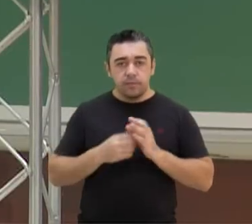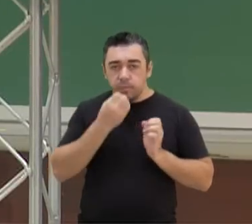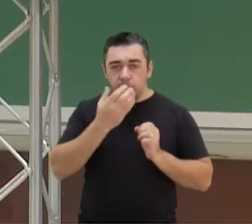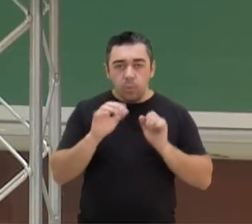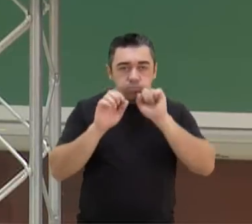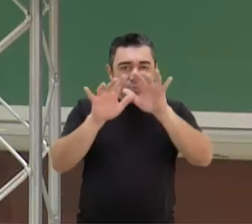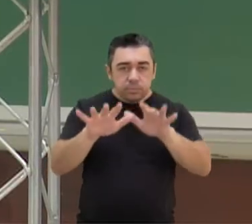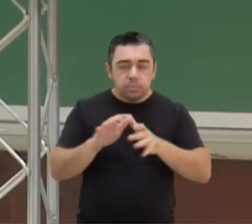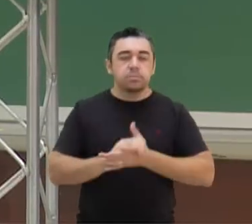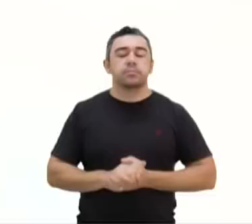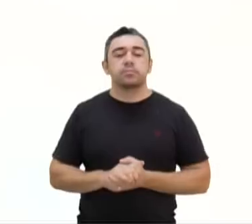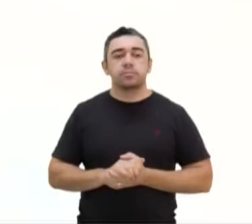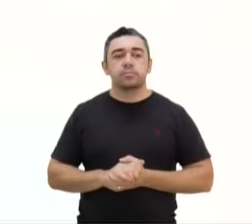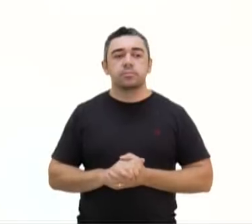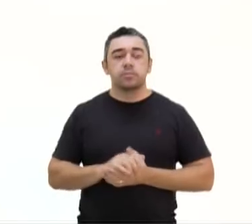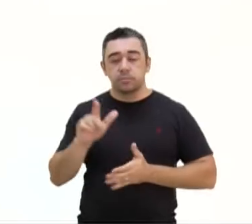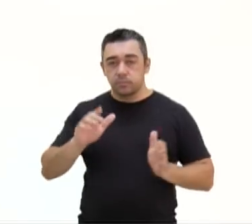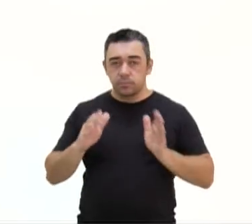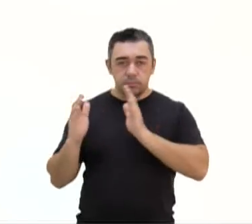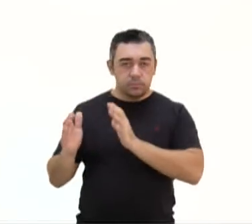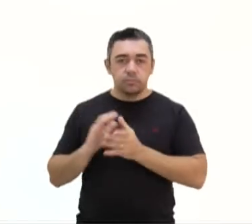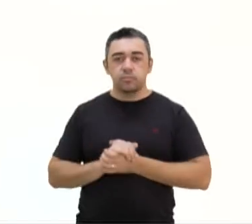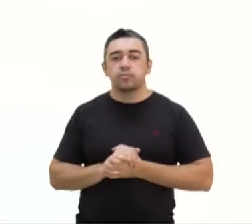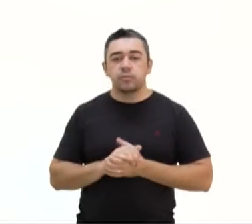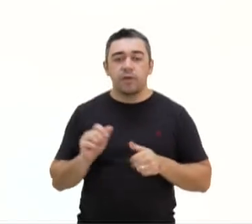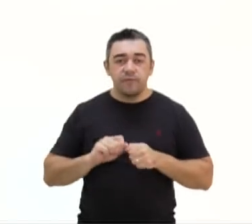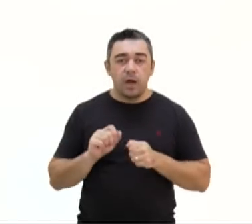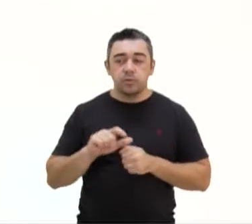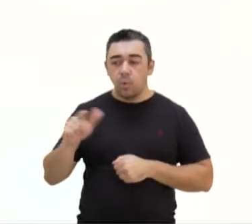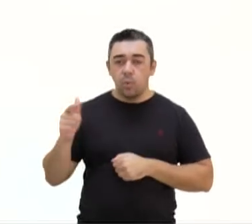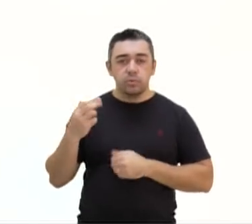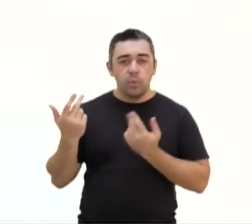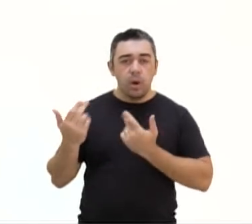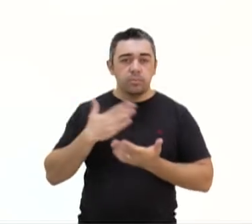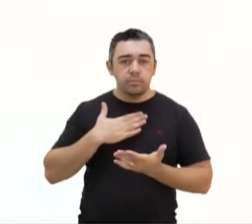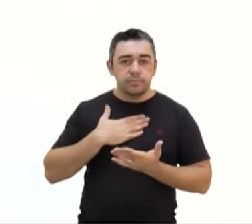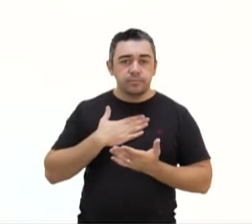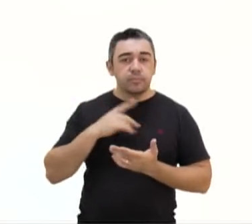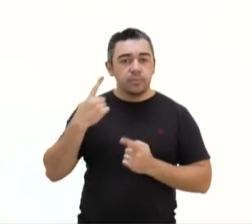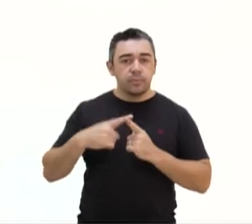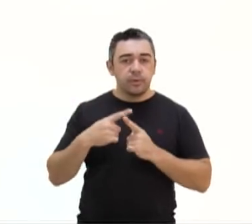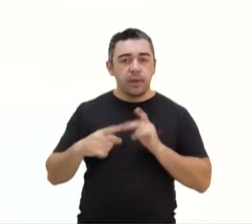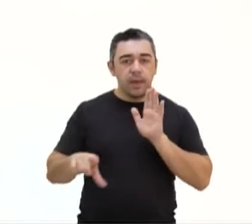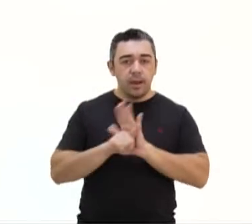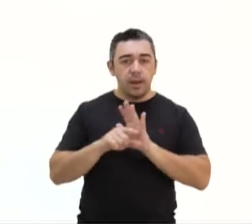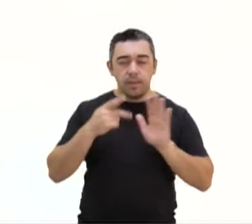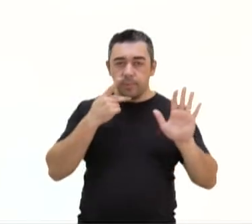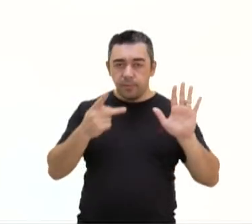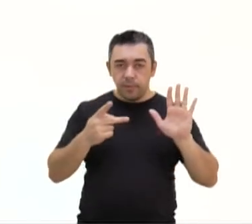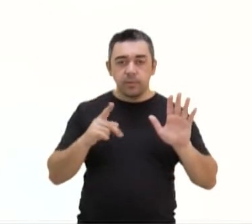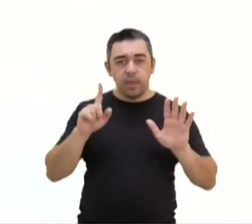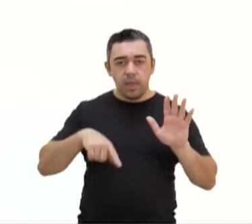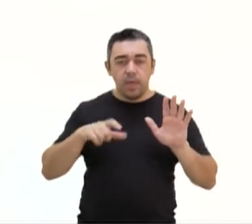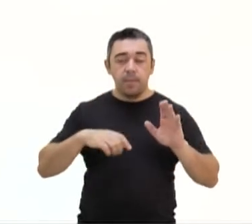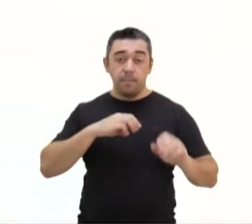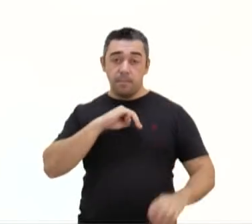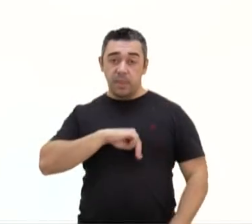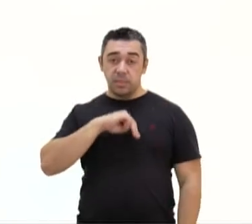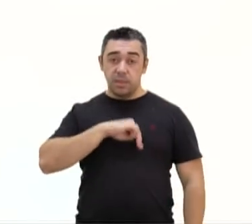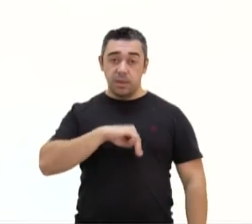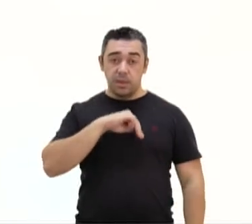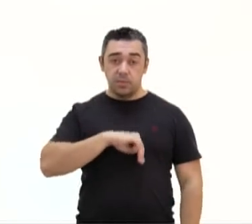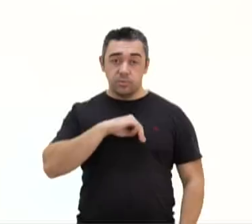coisas boas. Trate os outros como gostaria que te tratassem, porque esta é a lei dos profetas. Evangelho de Mateus.